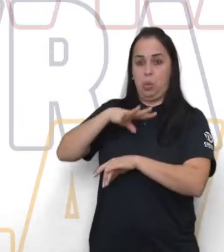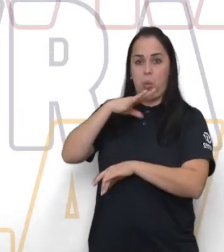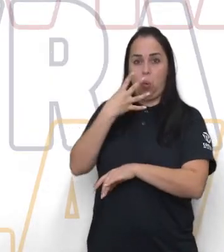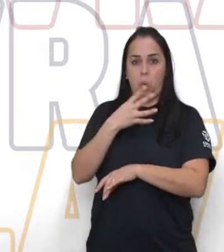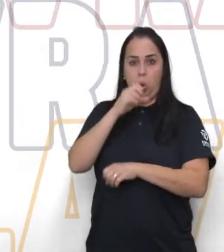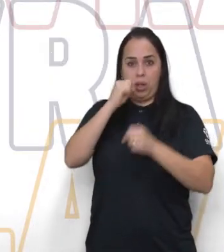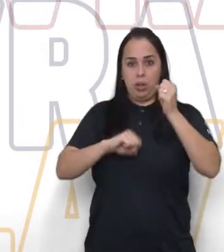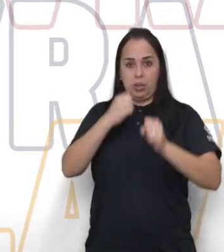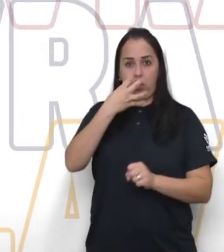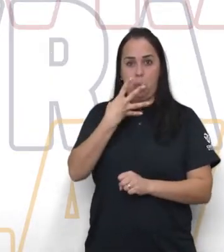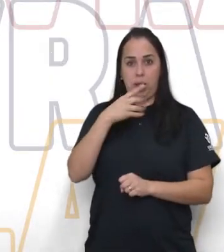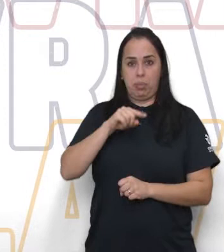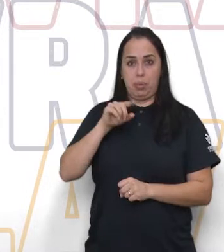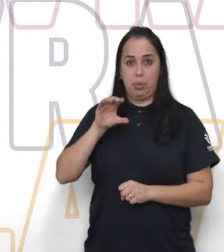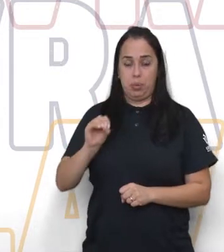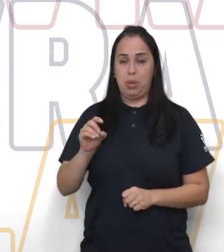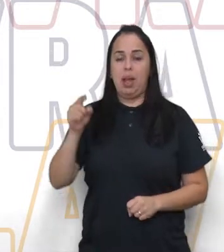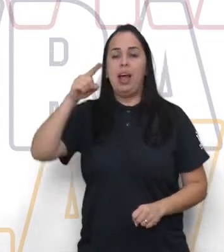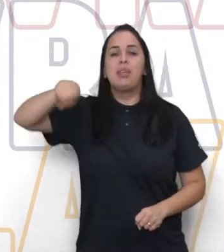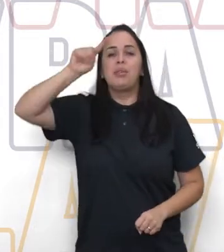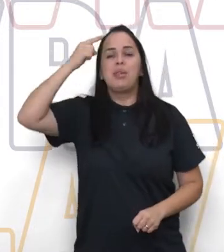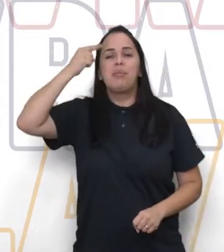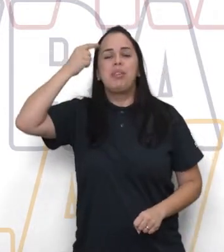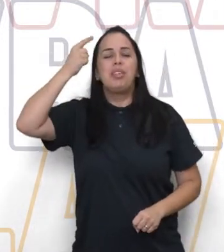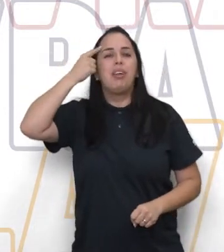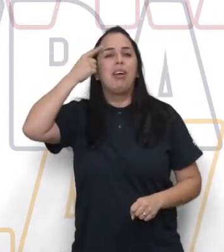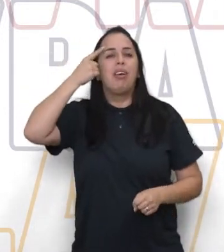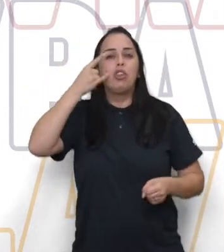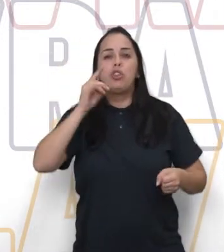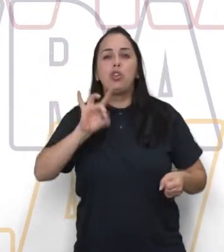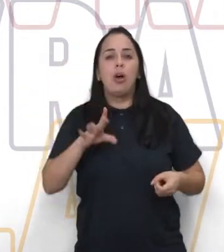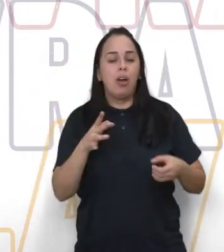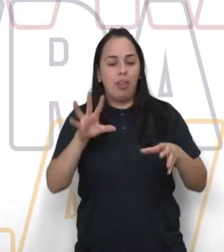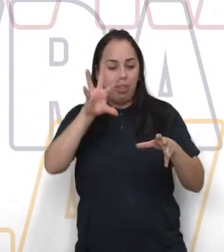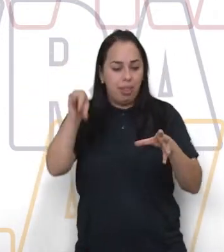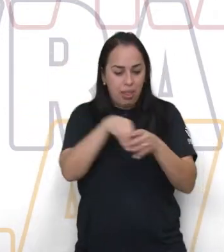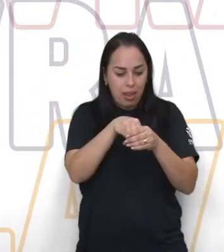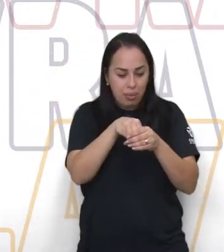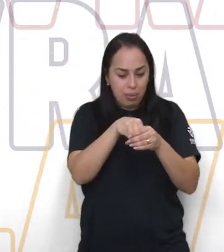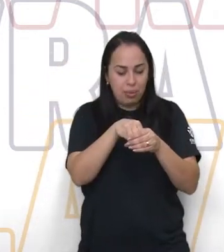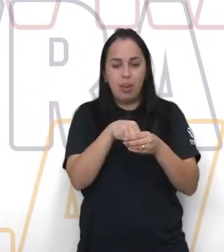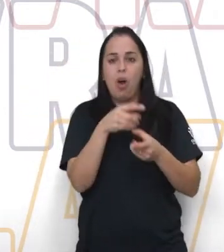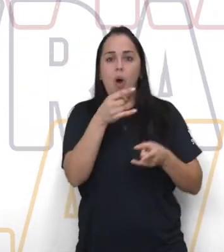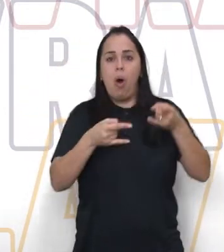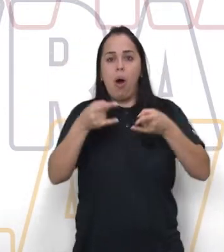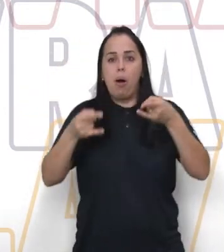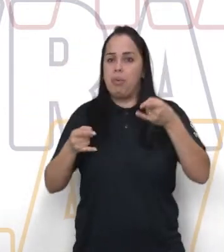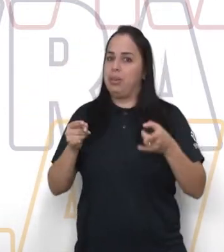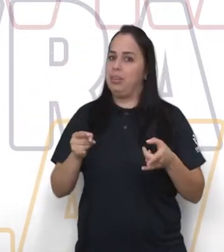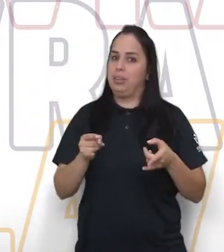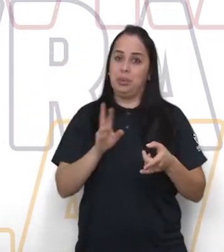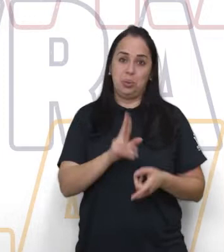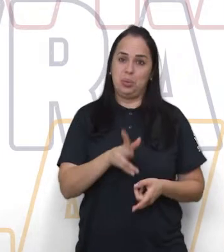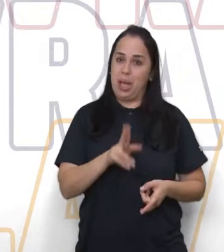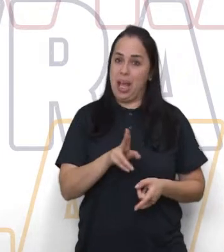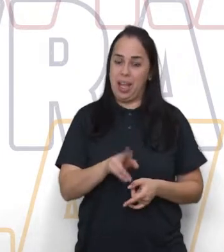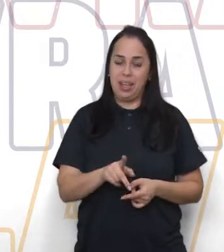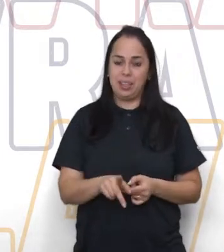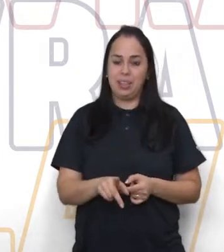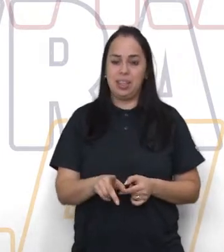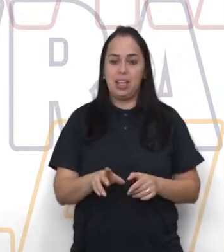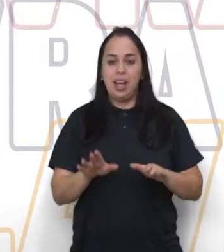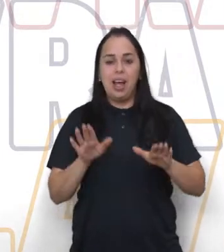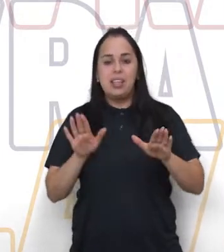em indústria 4.0 e todo mundo imagina a fábrica trabalhando sozinho e ninguém lá dentro Esse é o conceito e não é verdade às vezes você